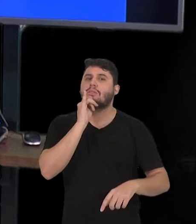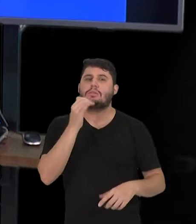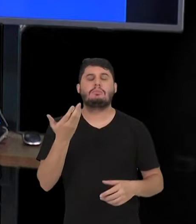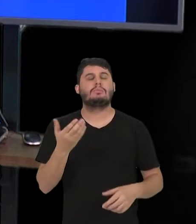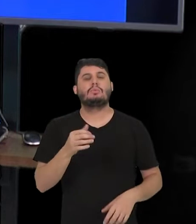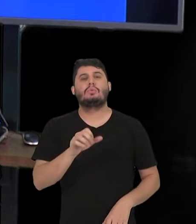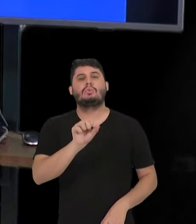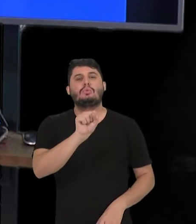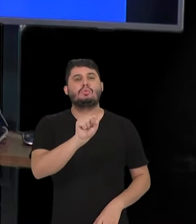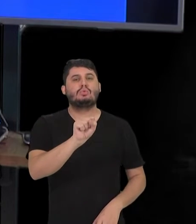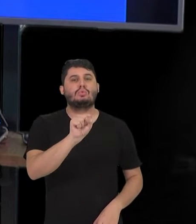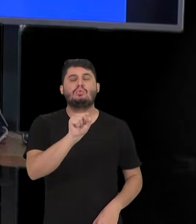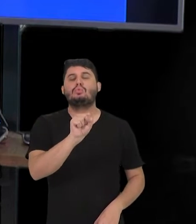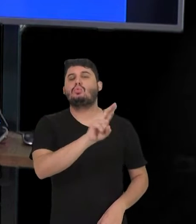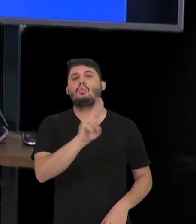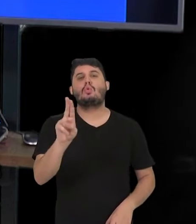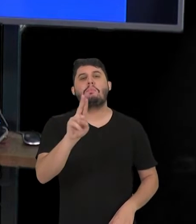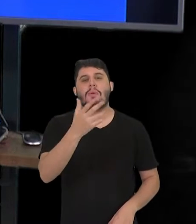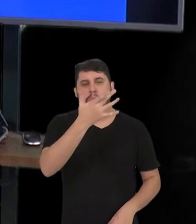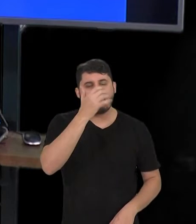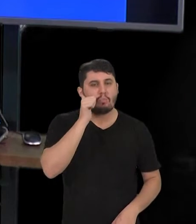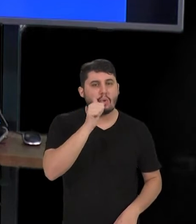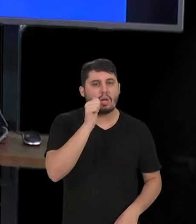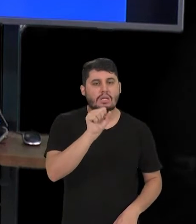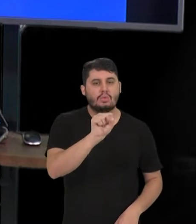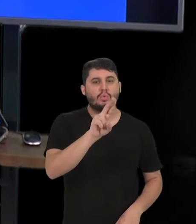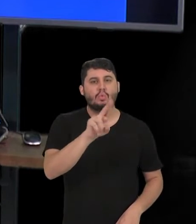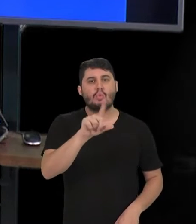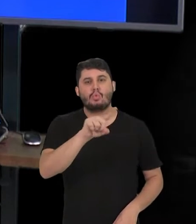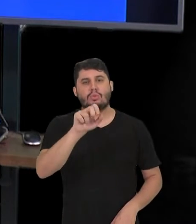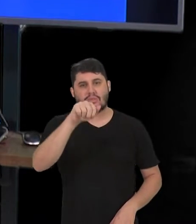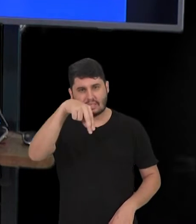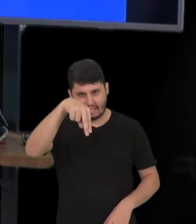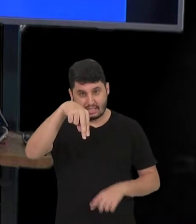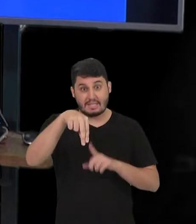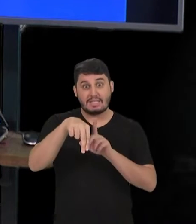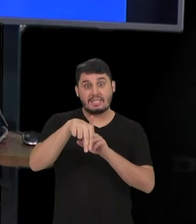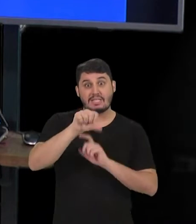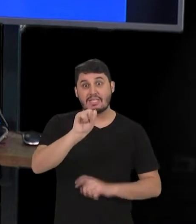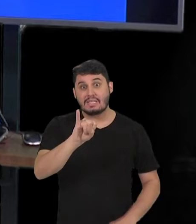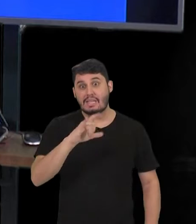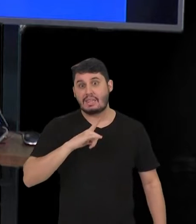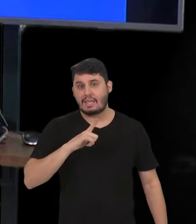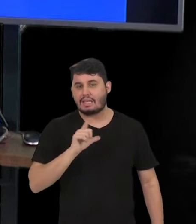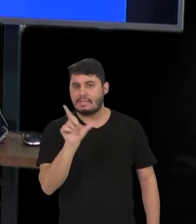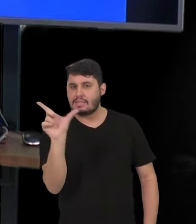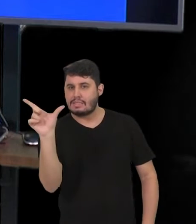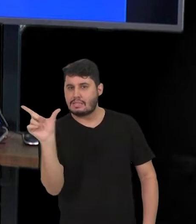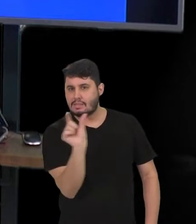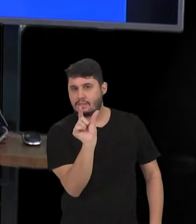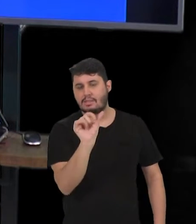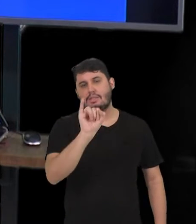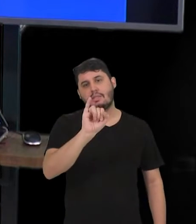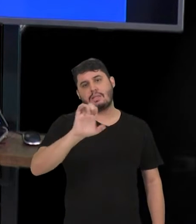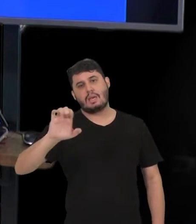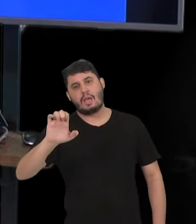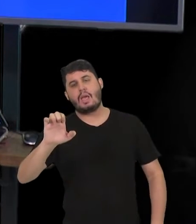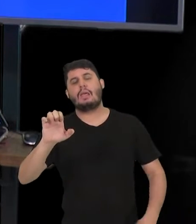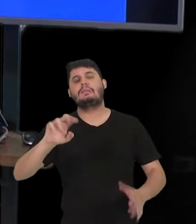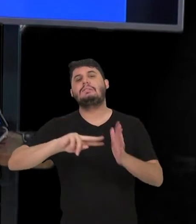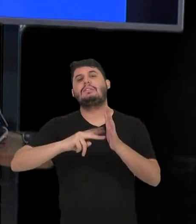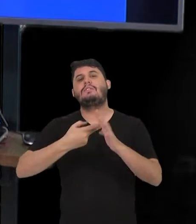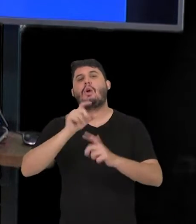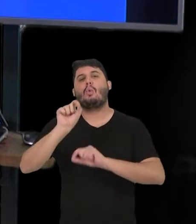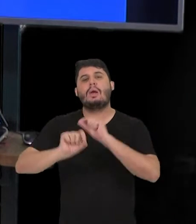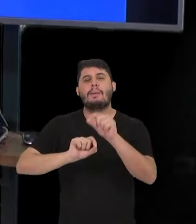A menina chamada Susan, quando chama Suzy, com IE no final, é como se fosse Susaninha. Então esse IE no final geralmente é um sufixo que trata